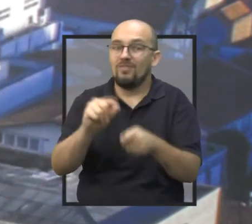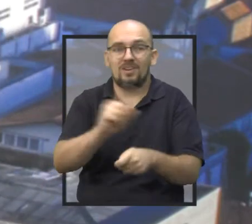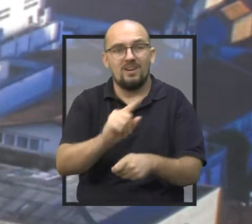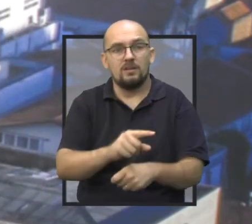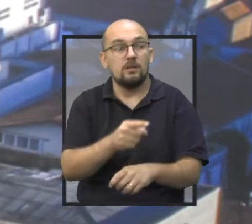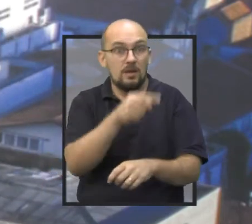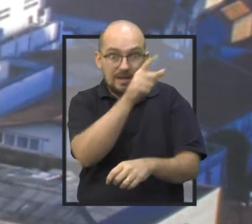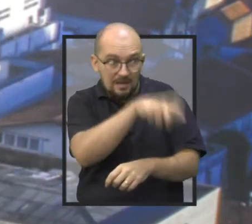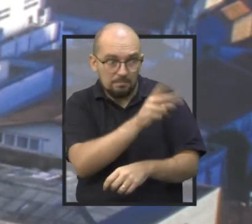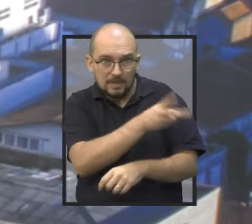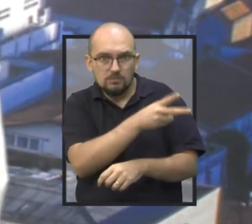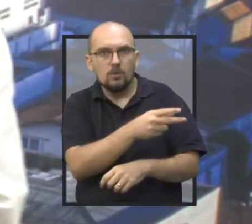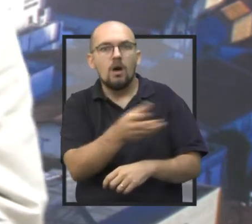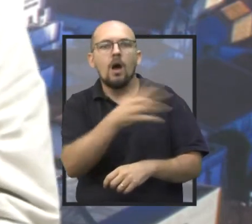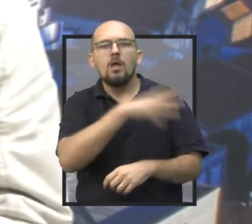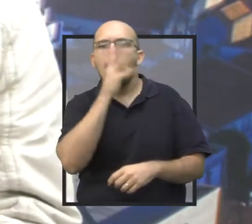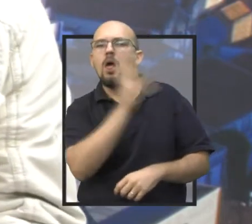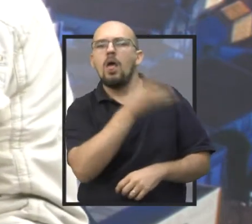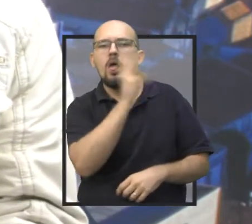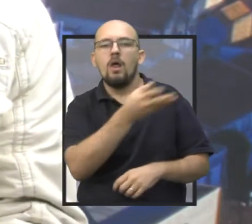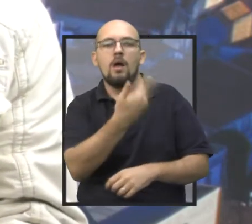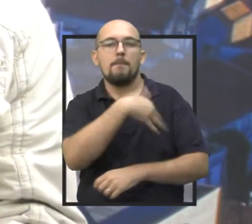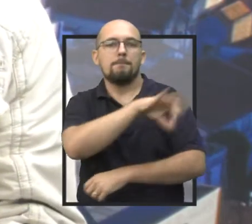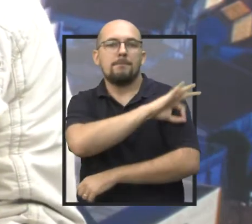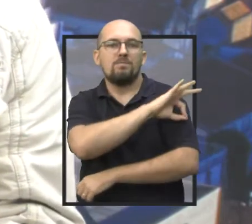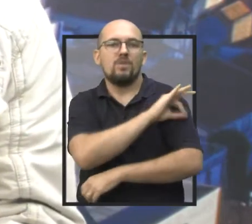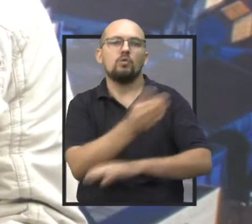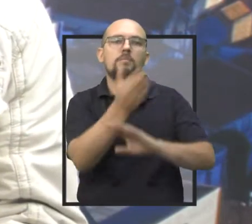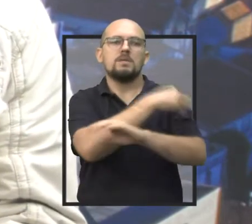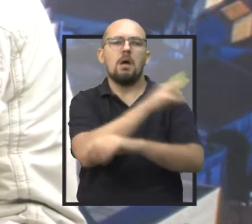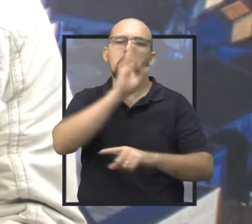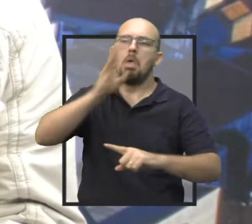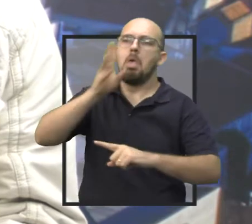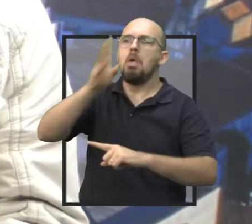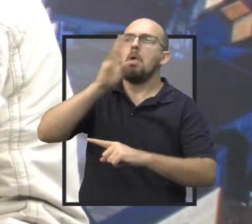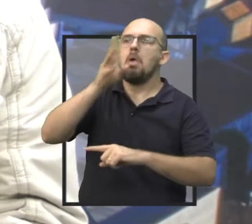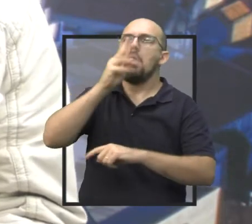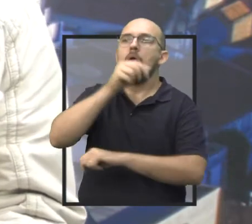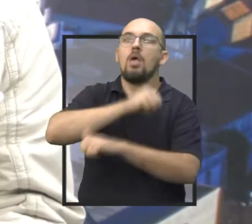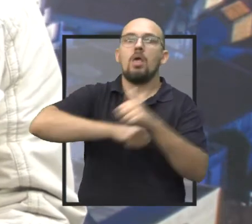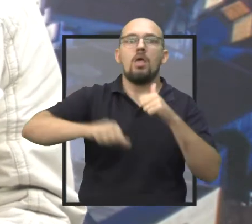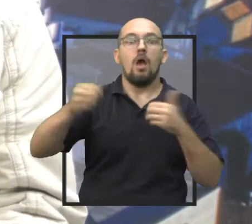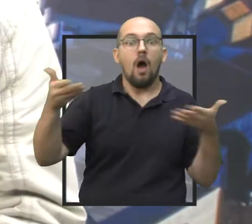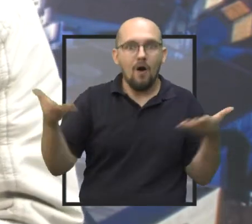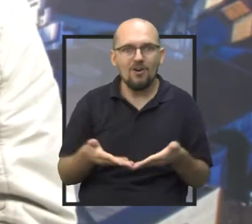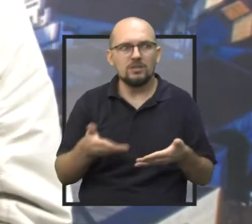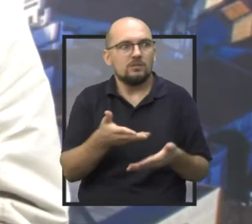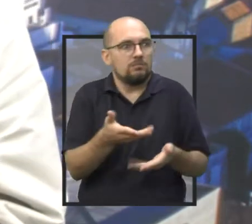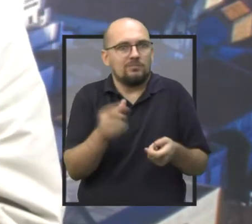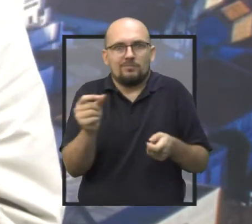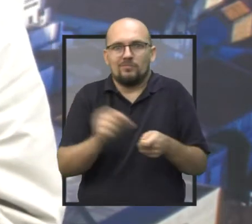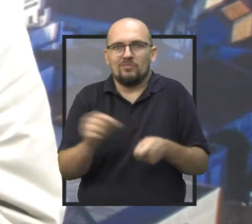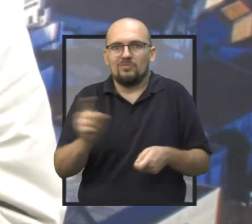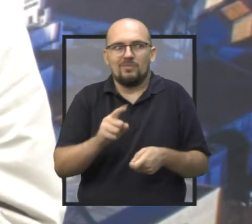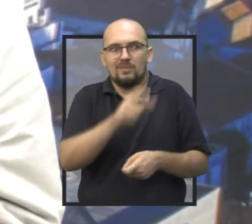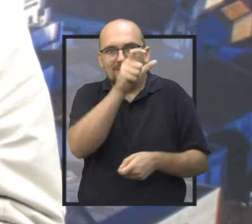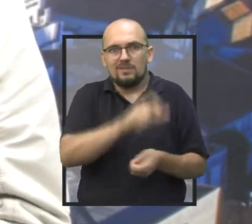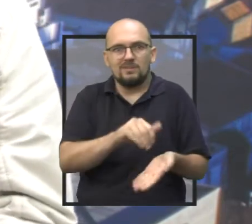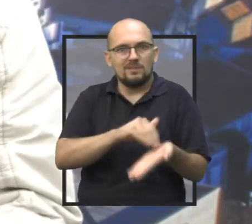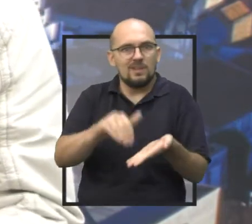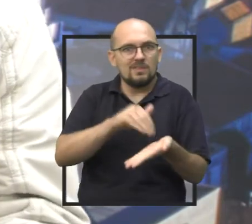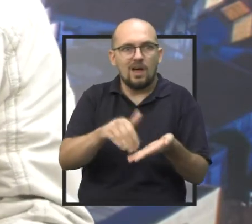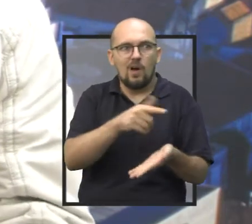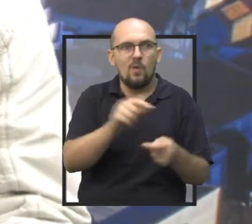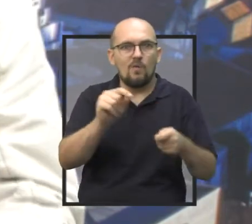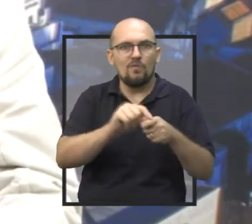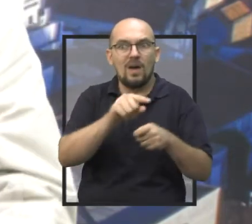tanto a administração passada, não estou defendendo a administração passada, que também não foi boa, mas esse secretário está fazendo